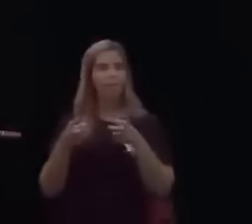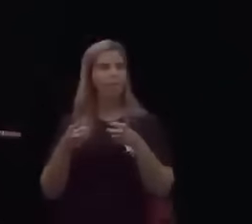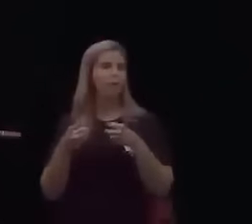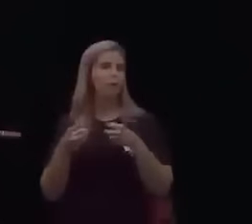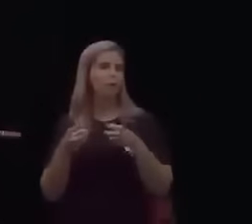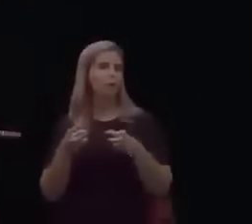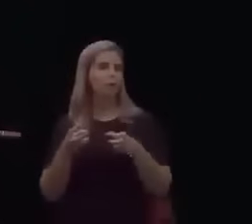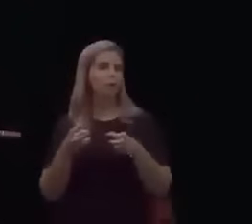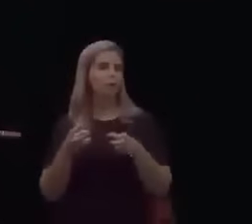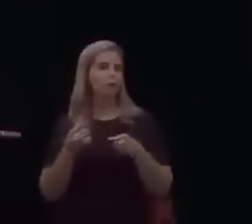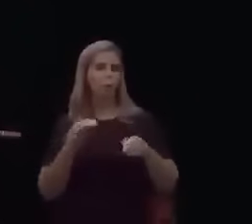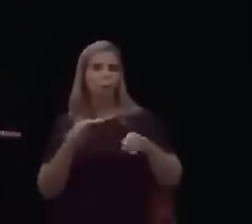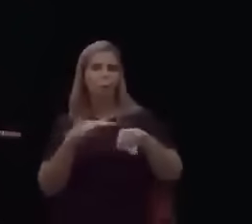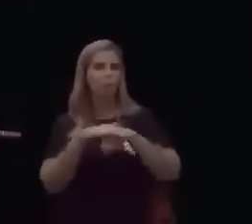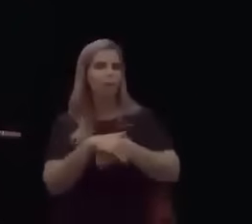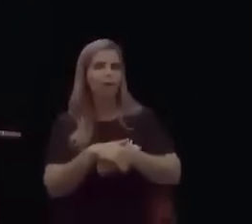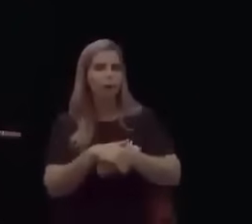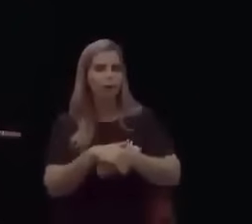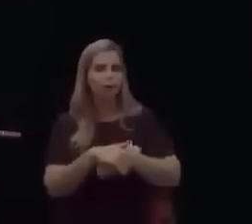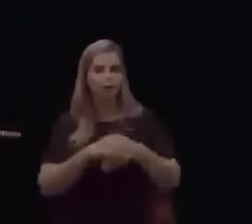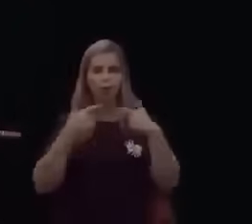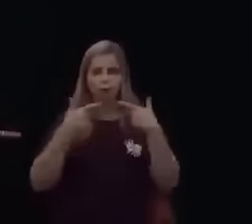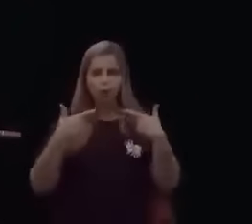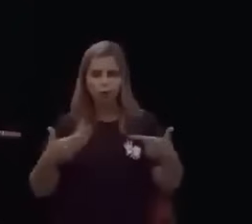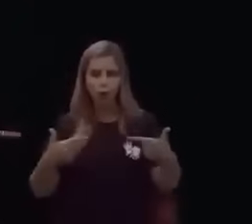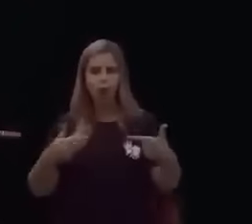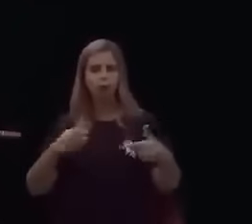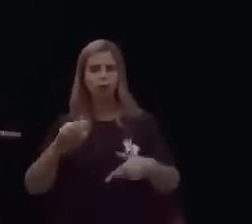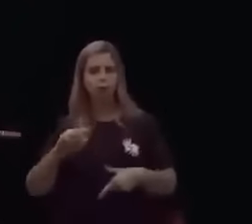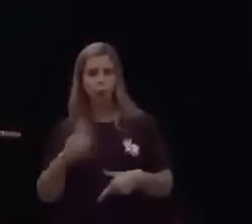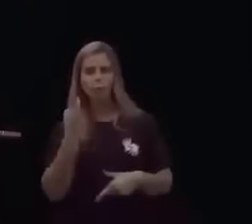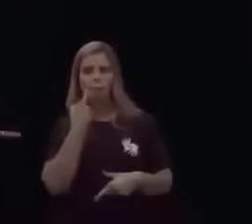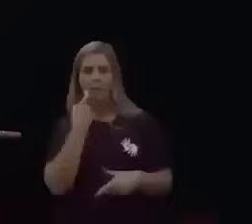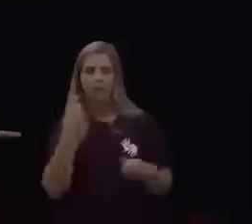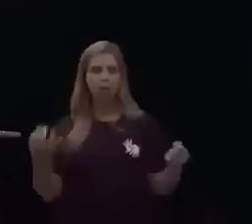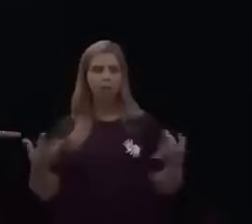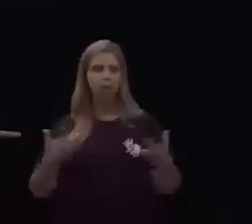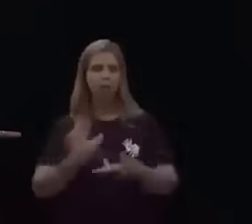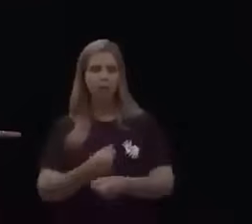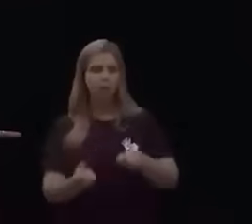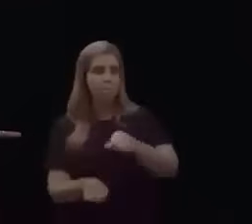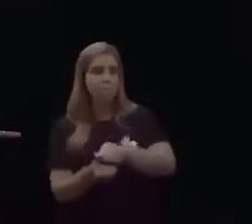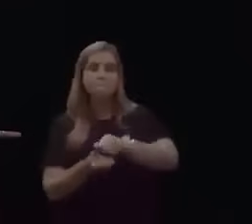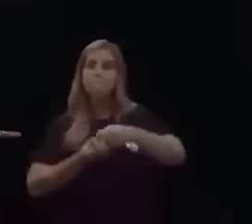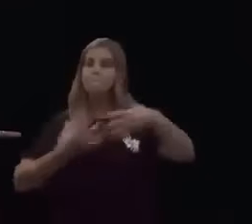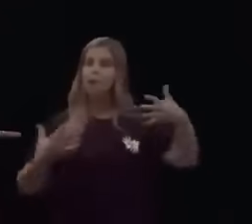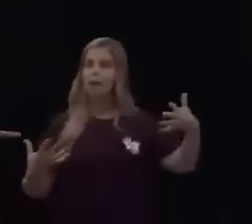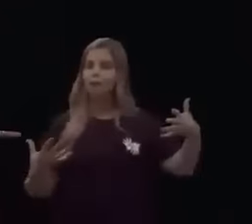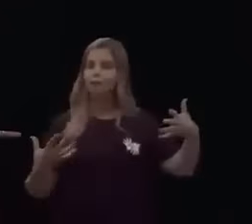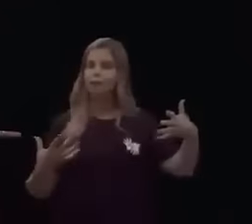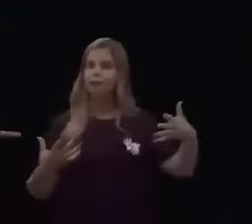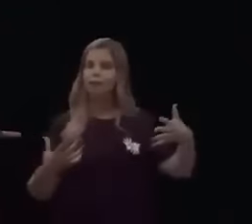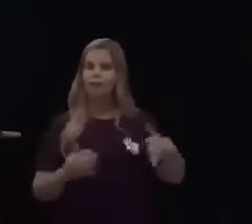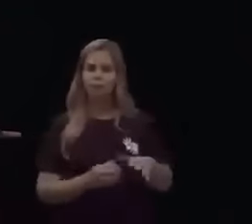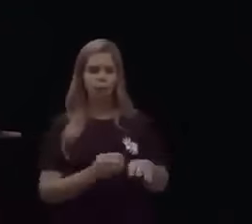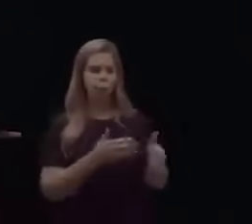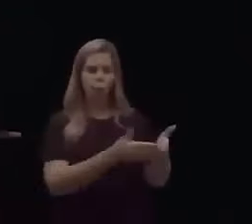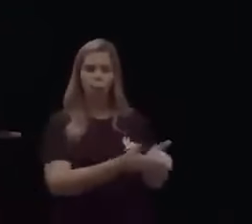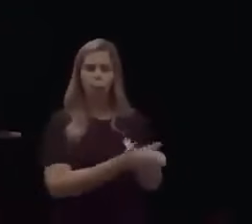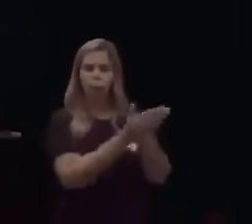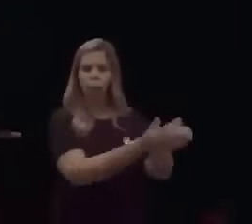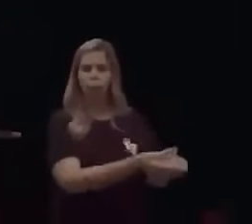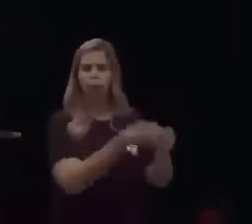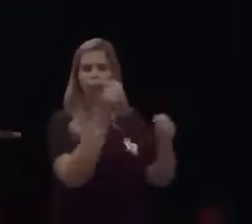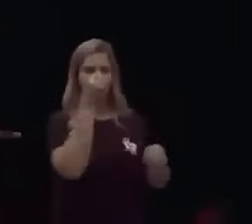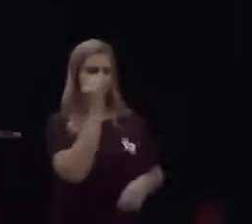diante de uma noite, de um dia de sorte, de uma pescaria maravilhosa, mas de um milagre grandioso, ele larga para lá o barco, ele larga para